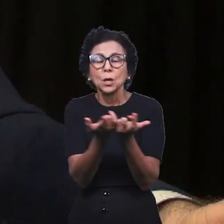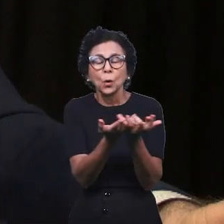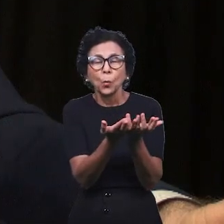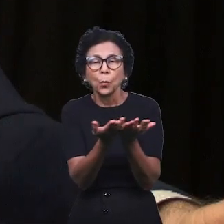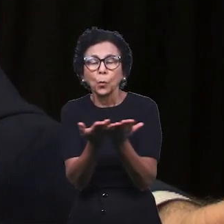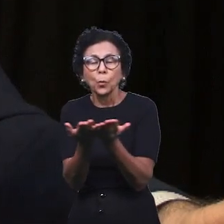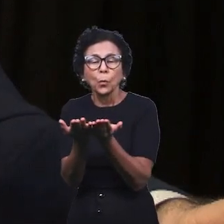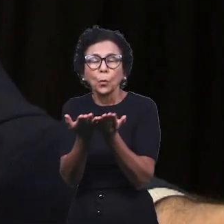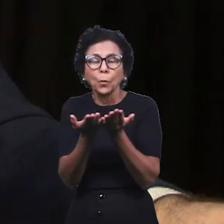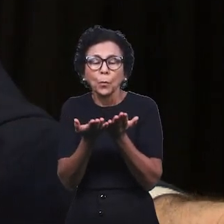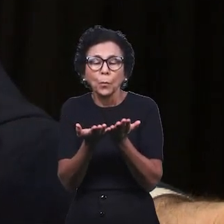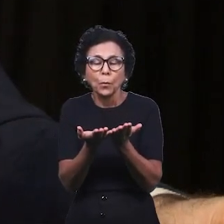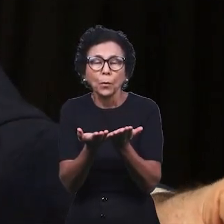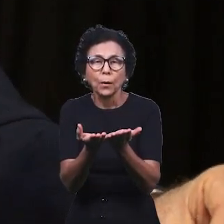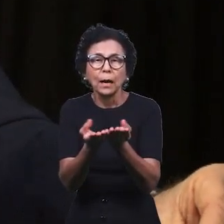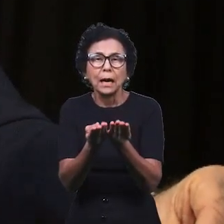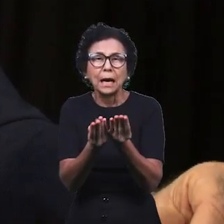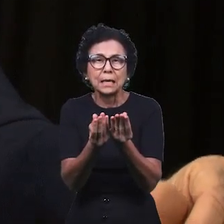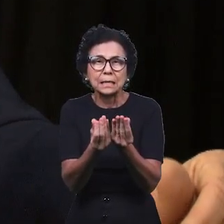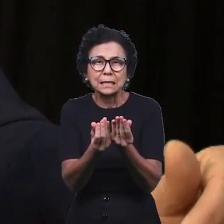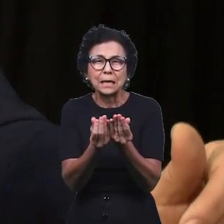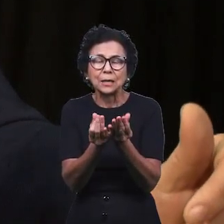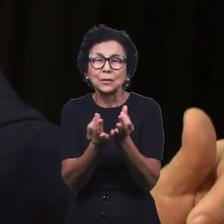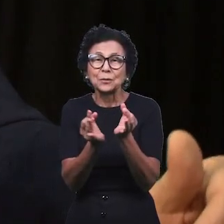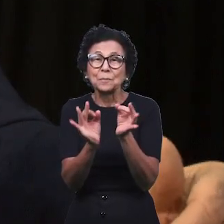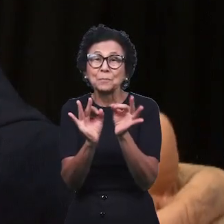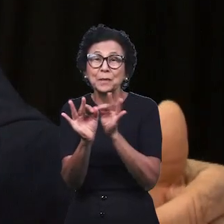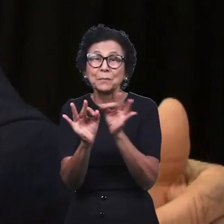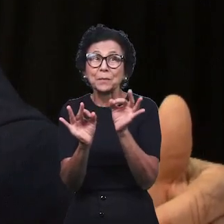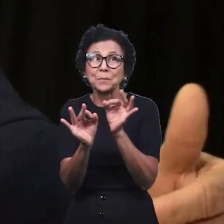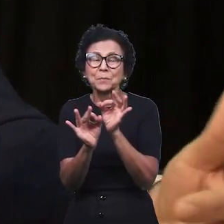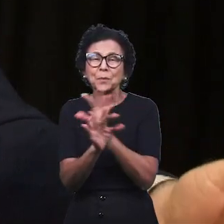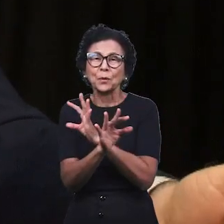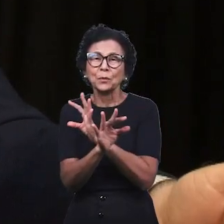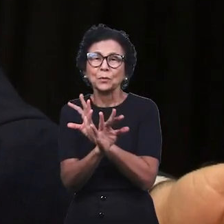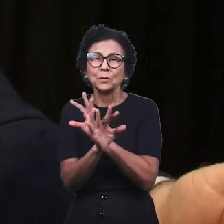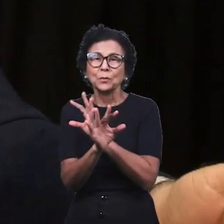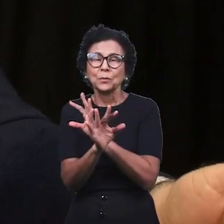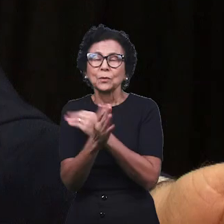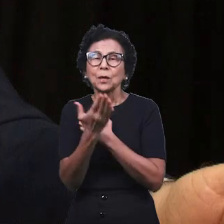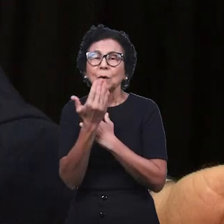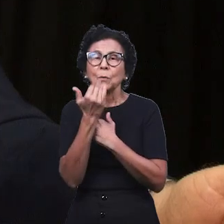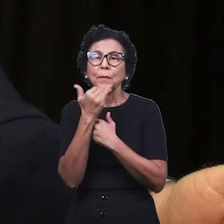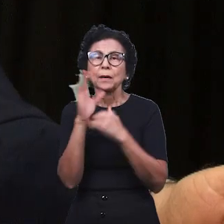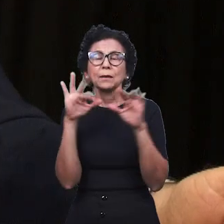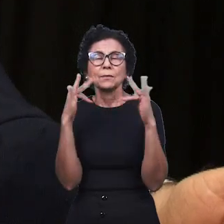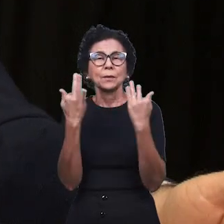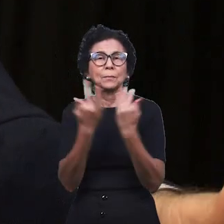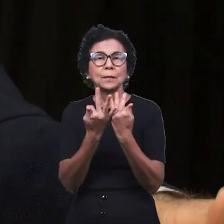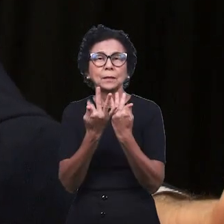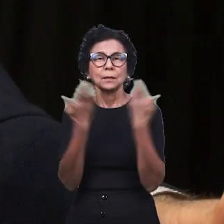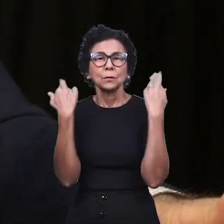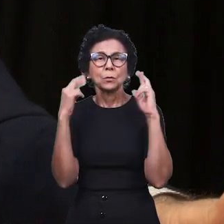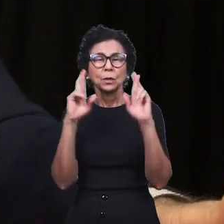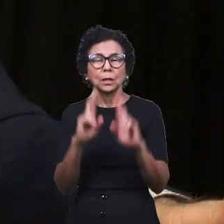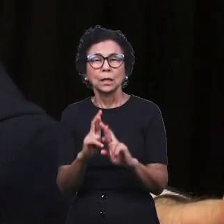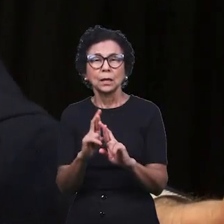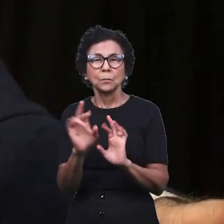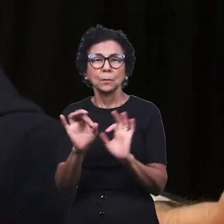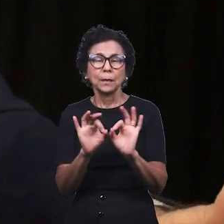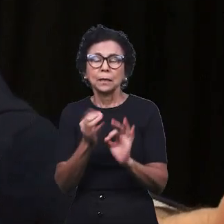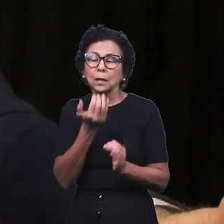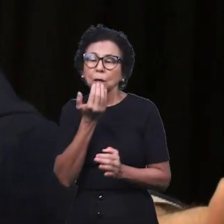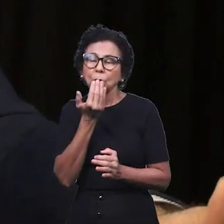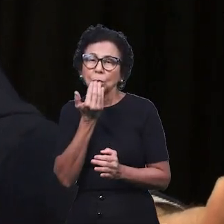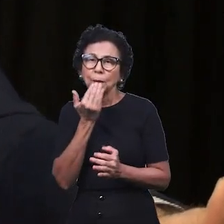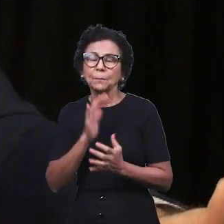E este era o momento o momento da finalização daquele culto, né? Então as pessoas, para